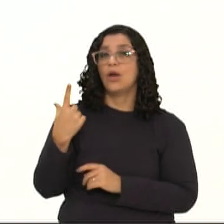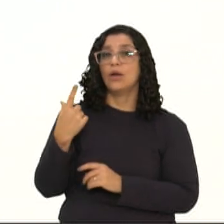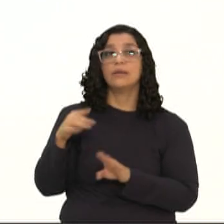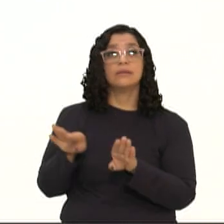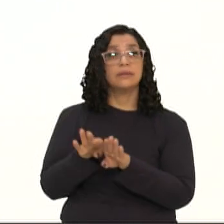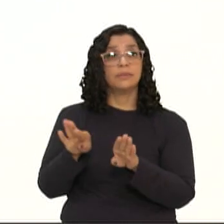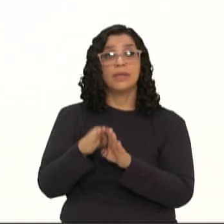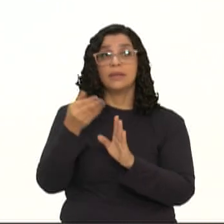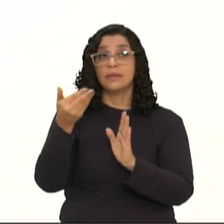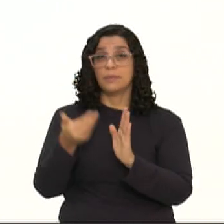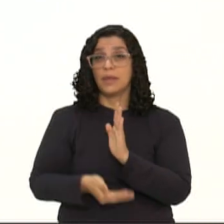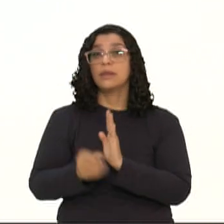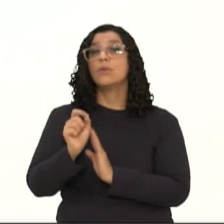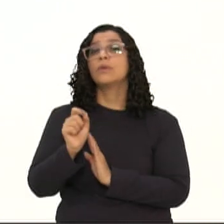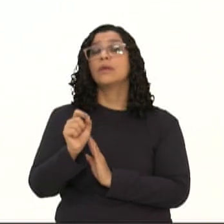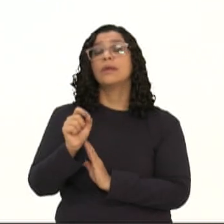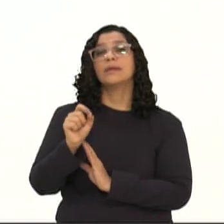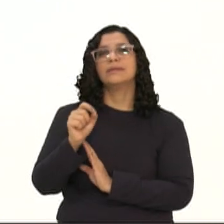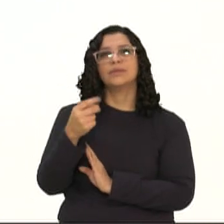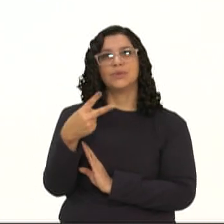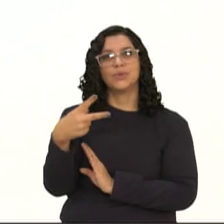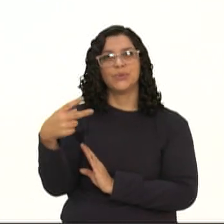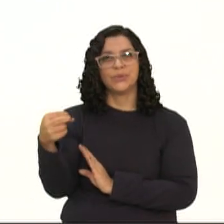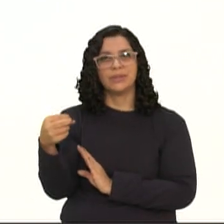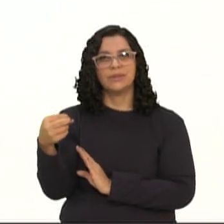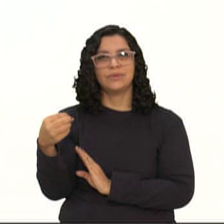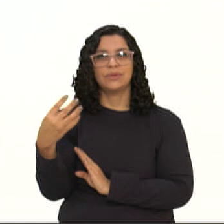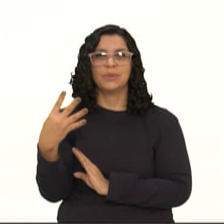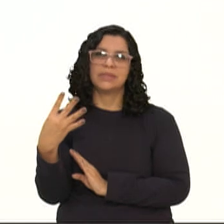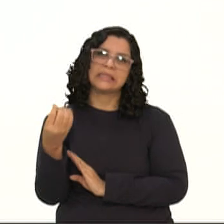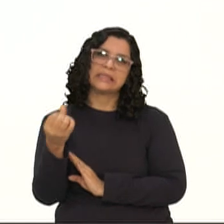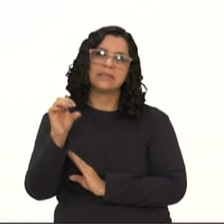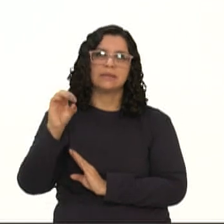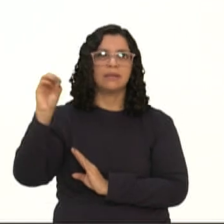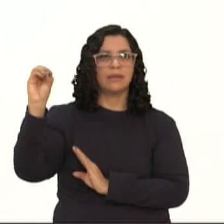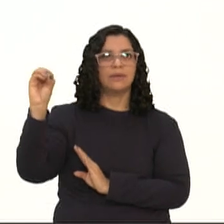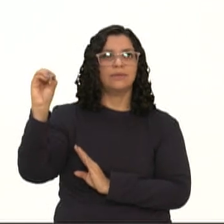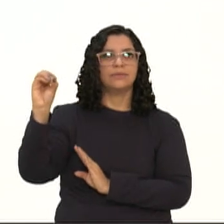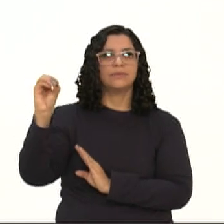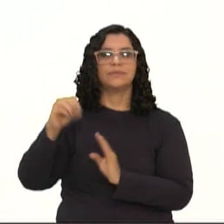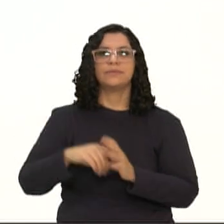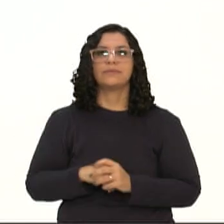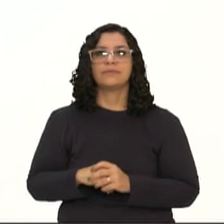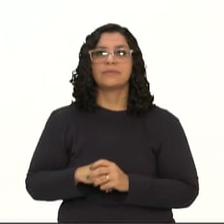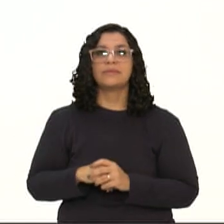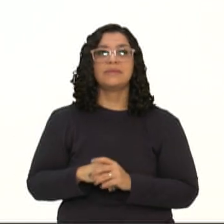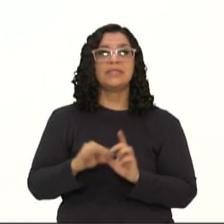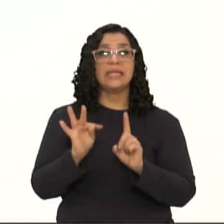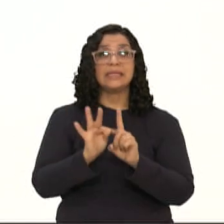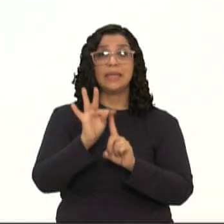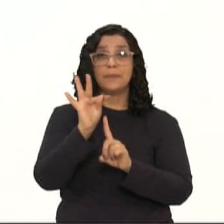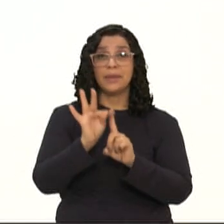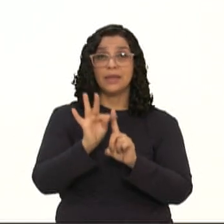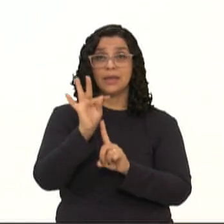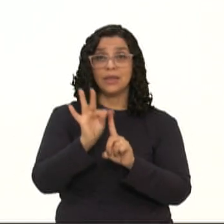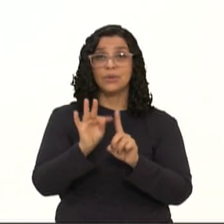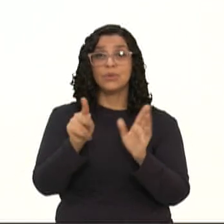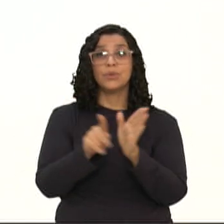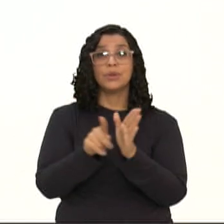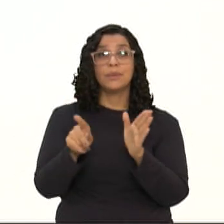de queratina se dá entre 200 e 460 graus Celsius. E a temperatura